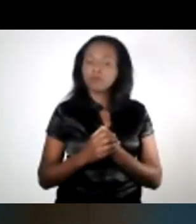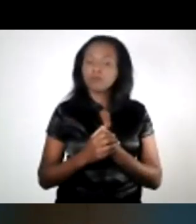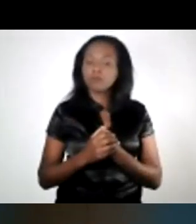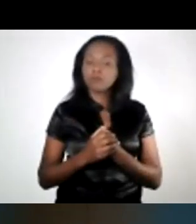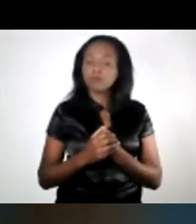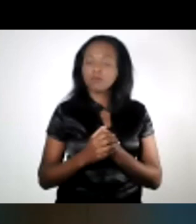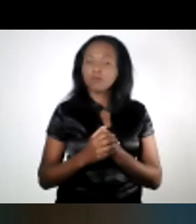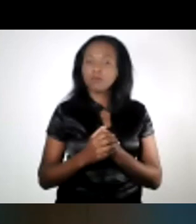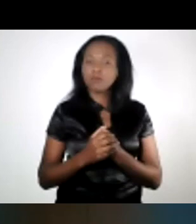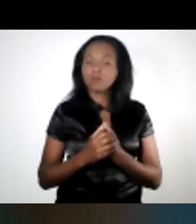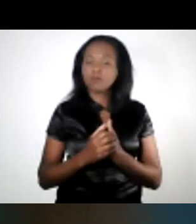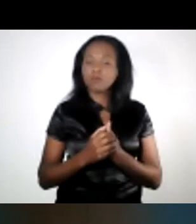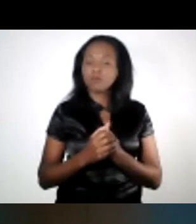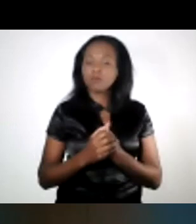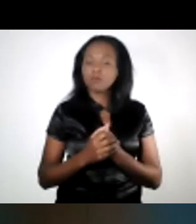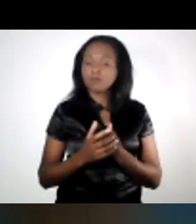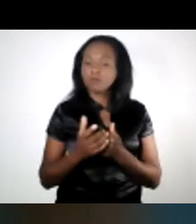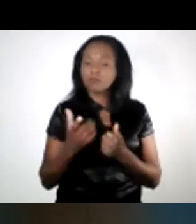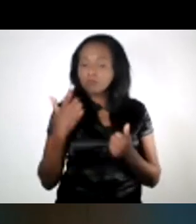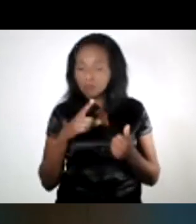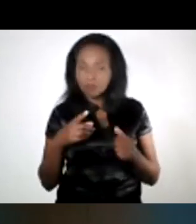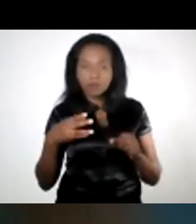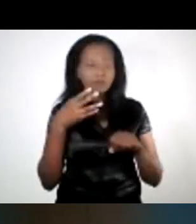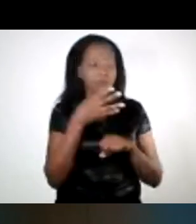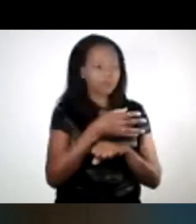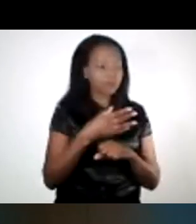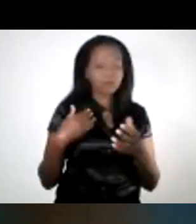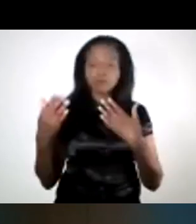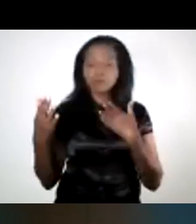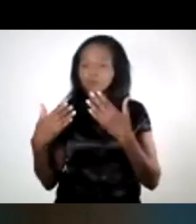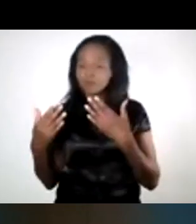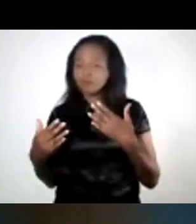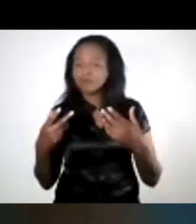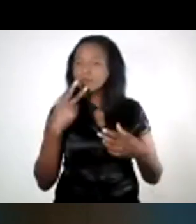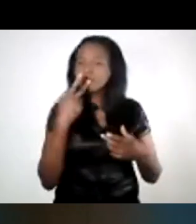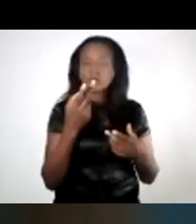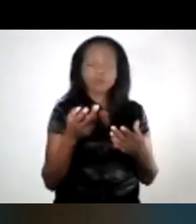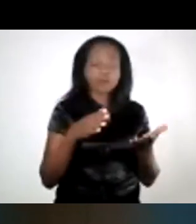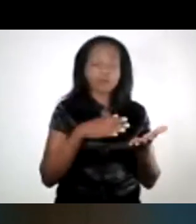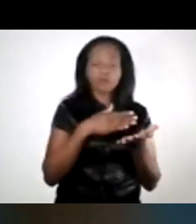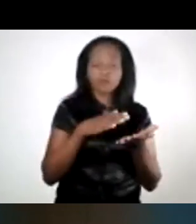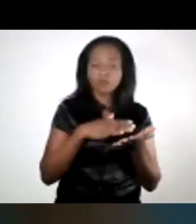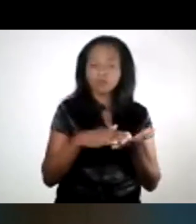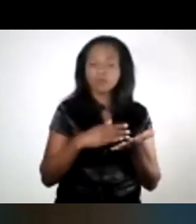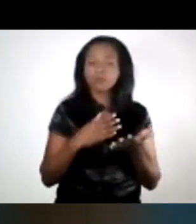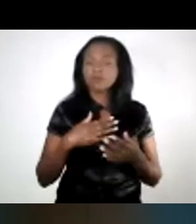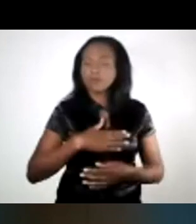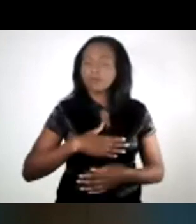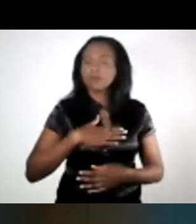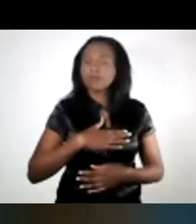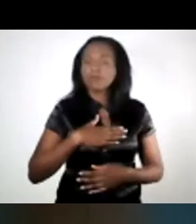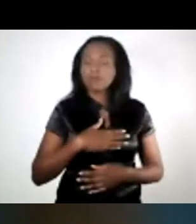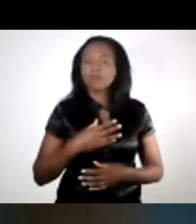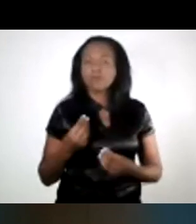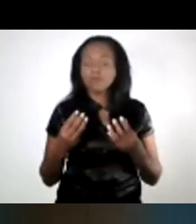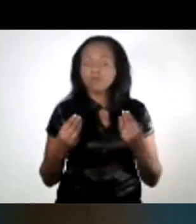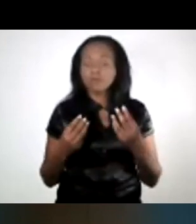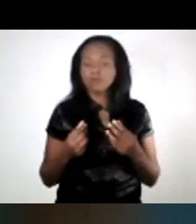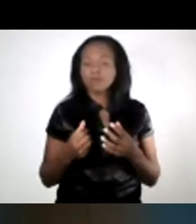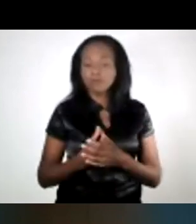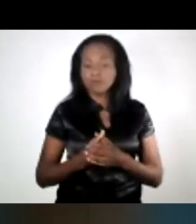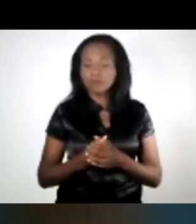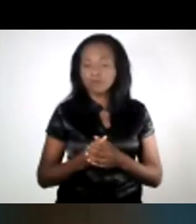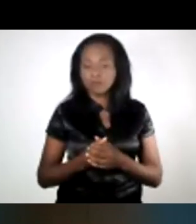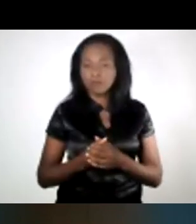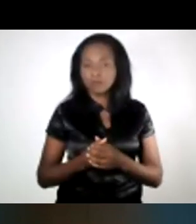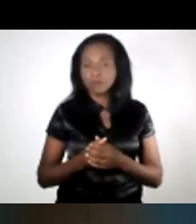Então, poder participar e dialogar sobre o livro foi muito prazeroso. Prazeroso demais,